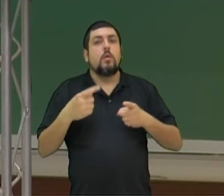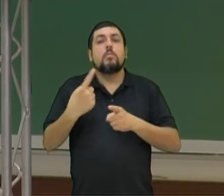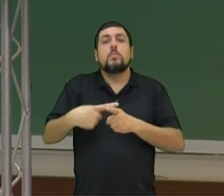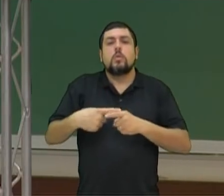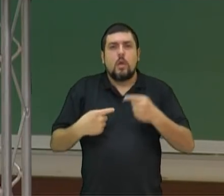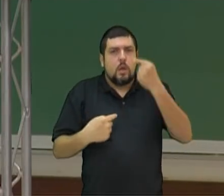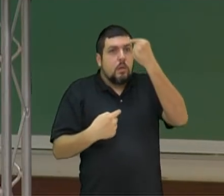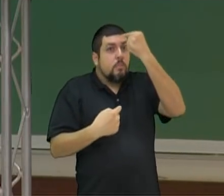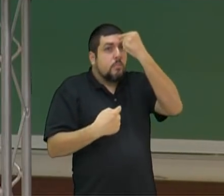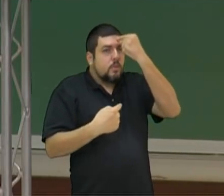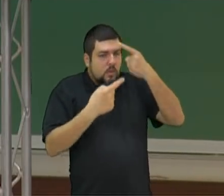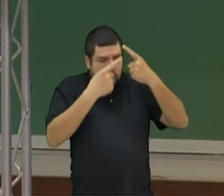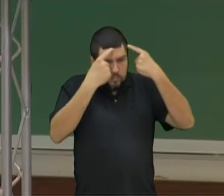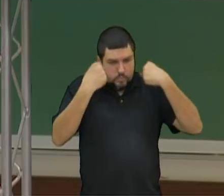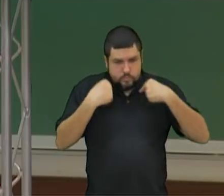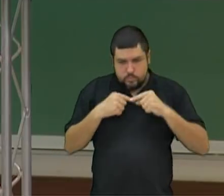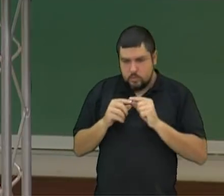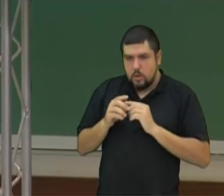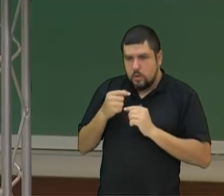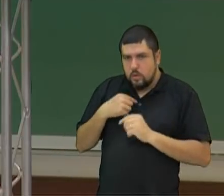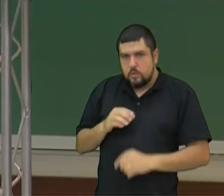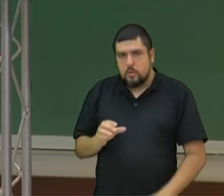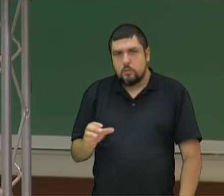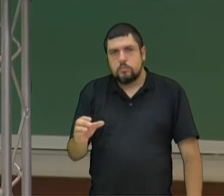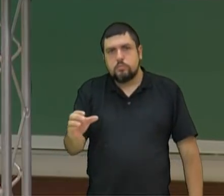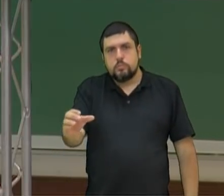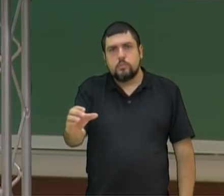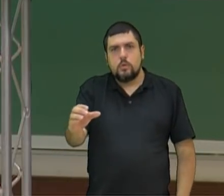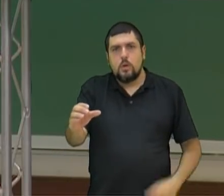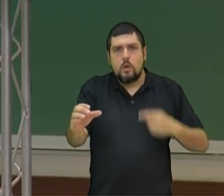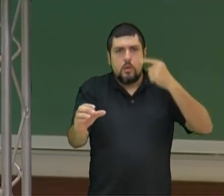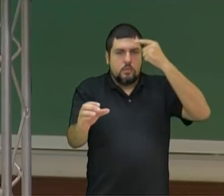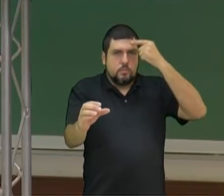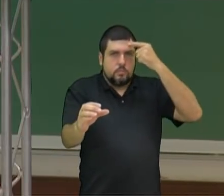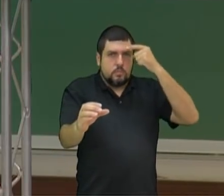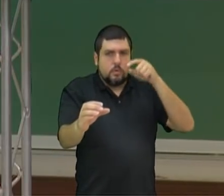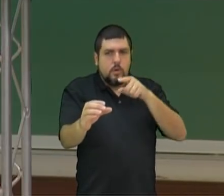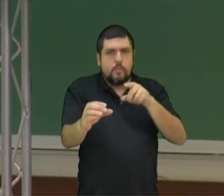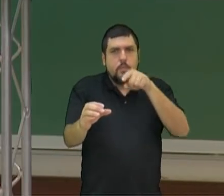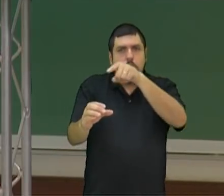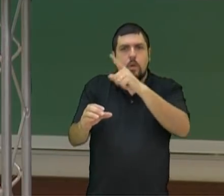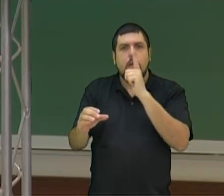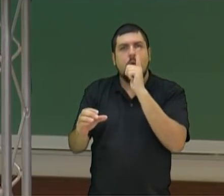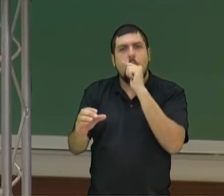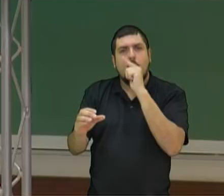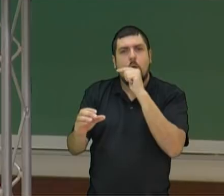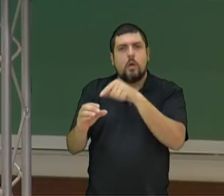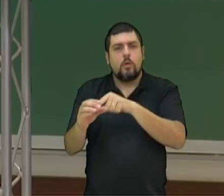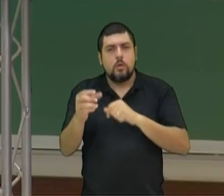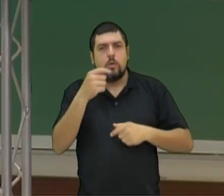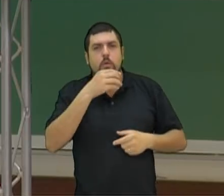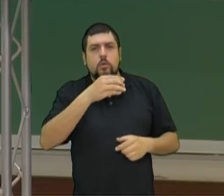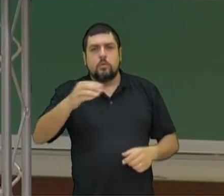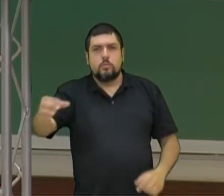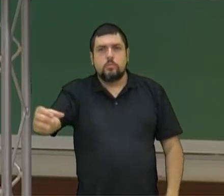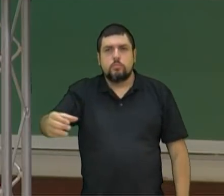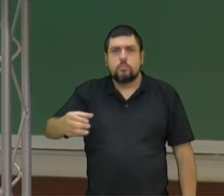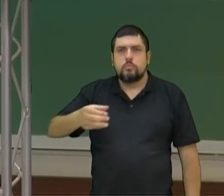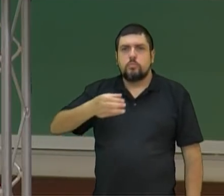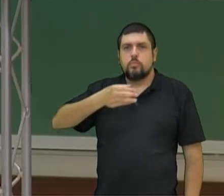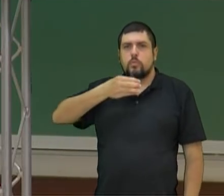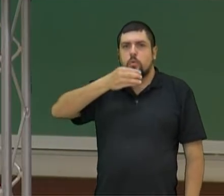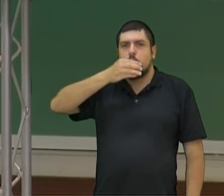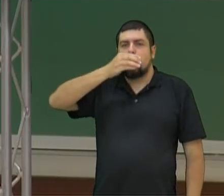o copo, olha, eu viro, eu mexo o meu braço. Enchi o copo, eu levo até a minha boca. É